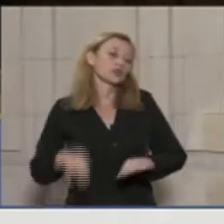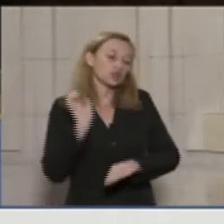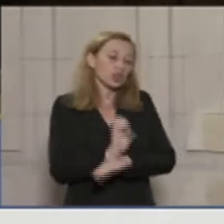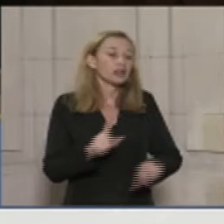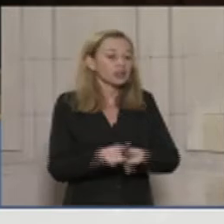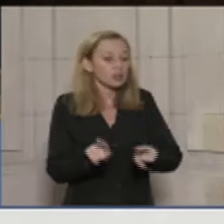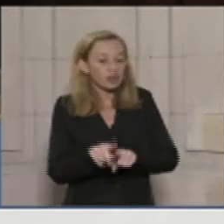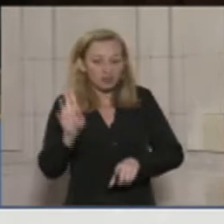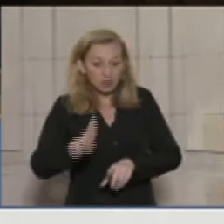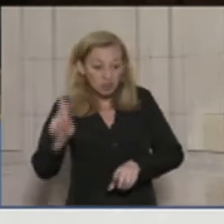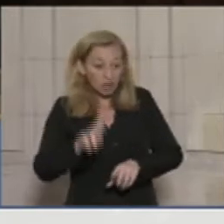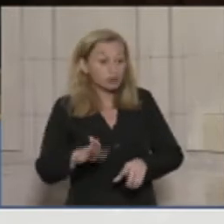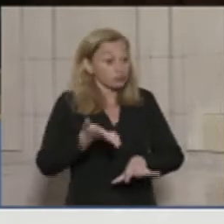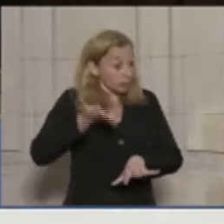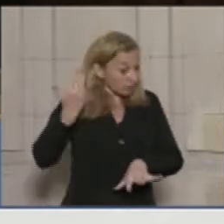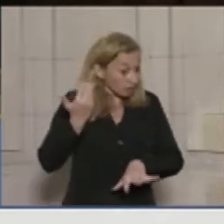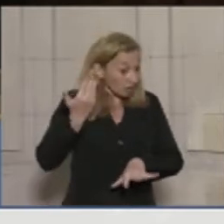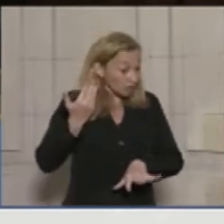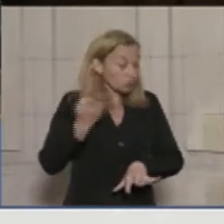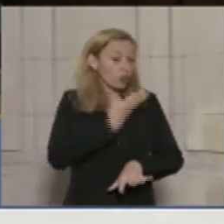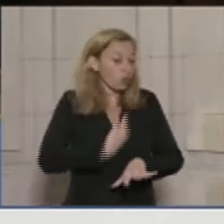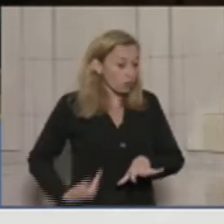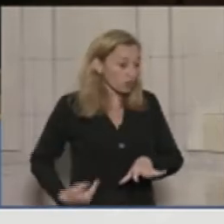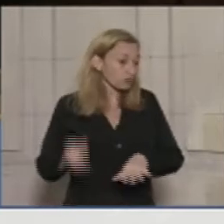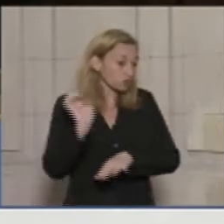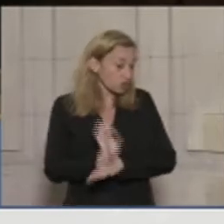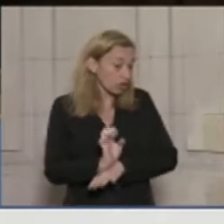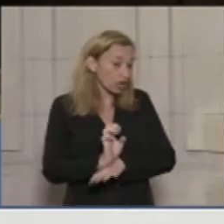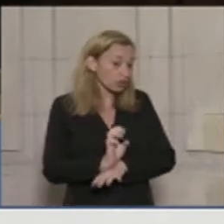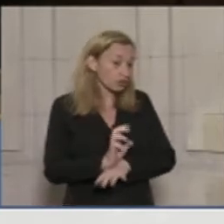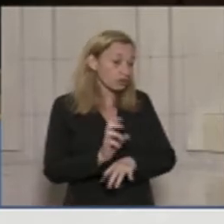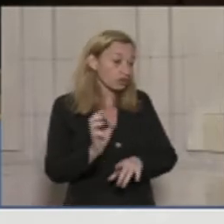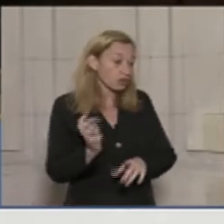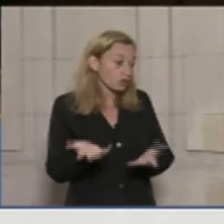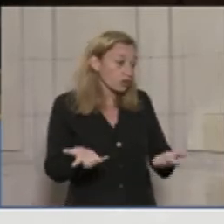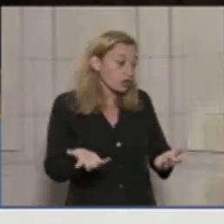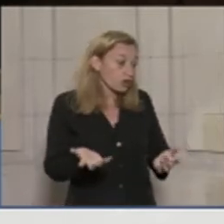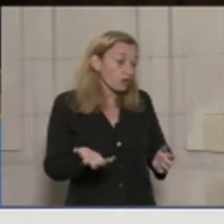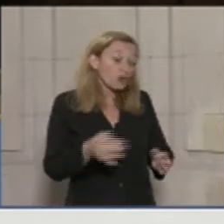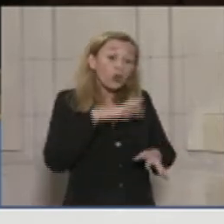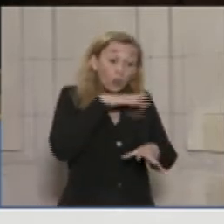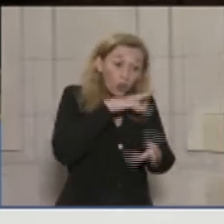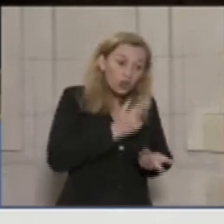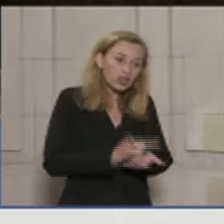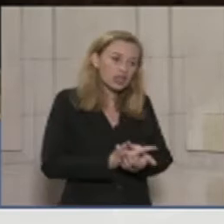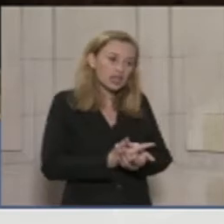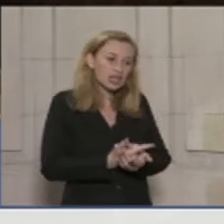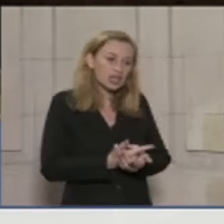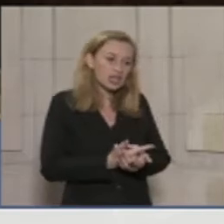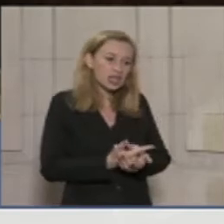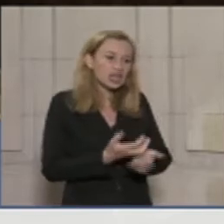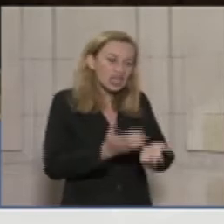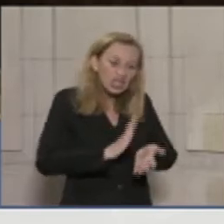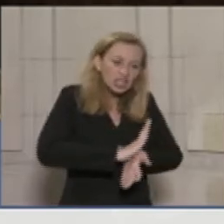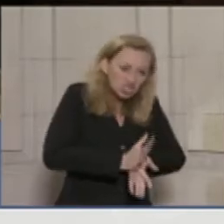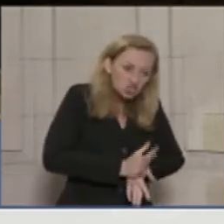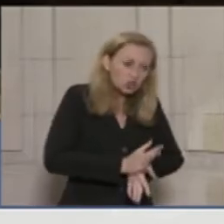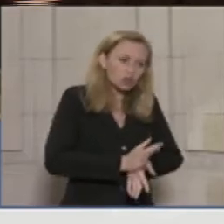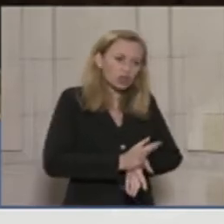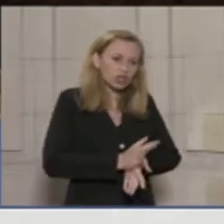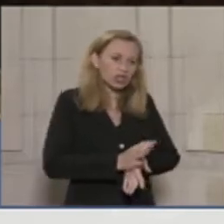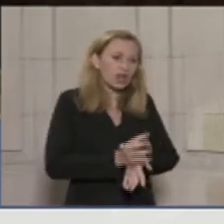no período passado, o governo do Estado foi um adversário das universidades, atuou para derrotá-las, atuou